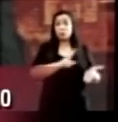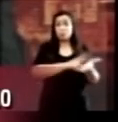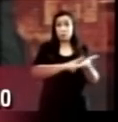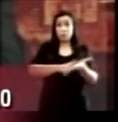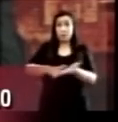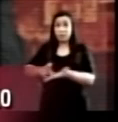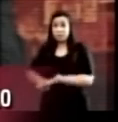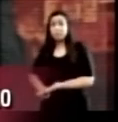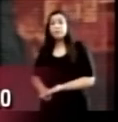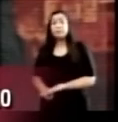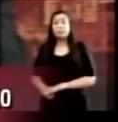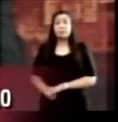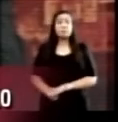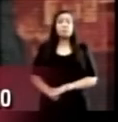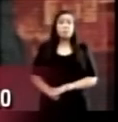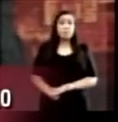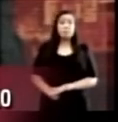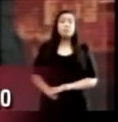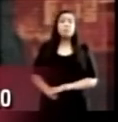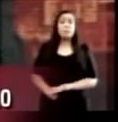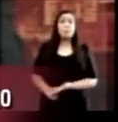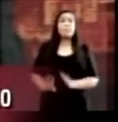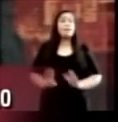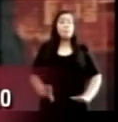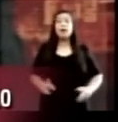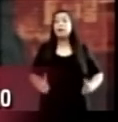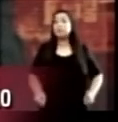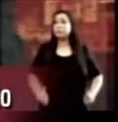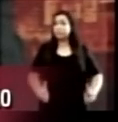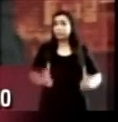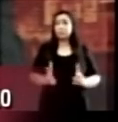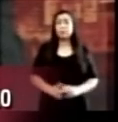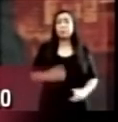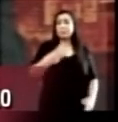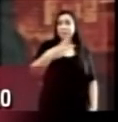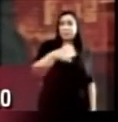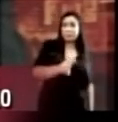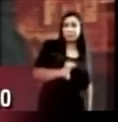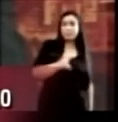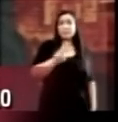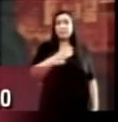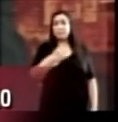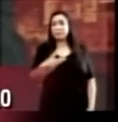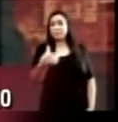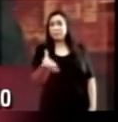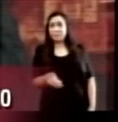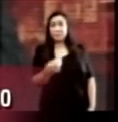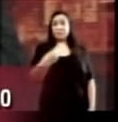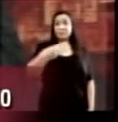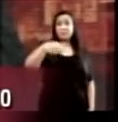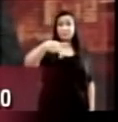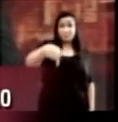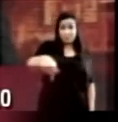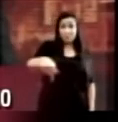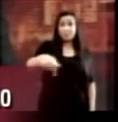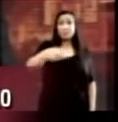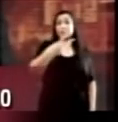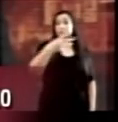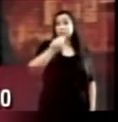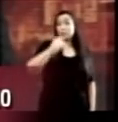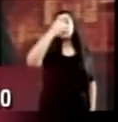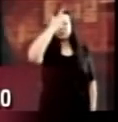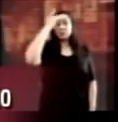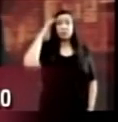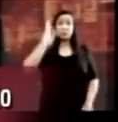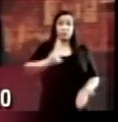leitos, naquele momento de pico, mas ela continua com 35, 36, 37, 38 pacientes